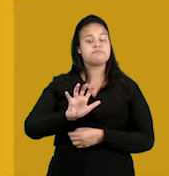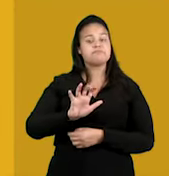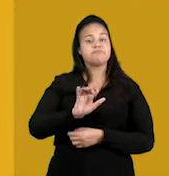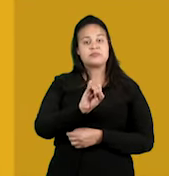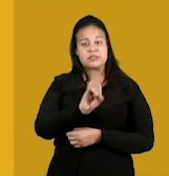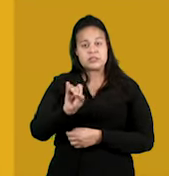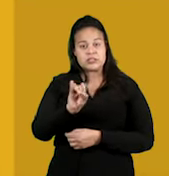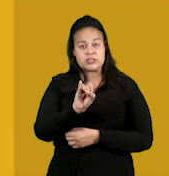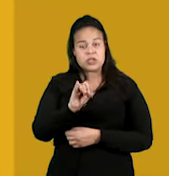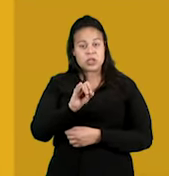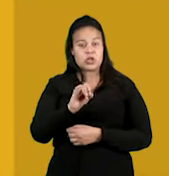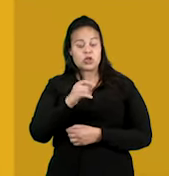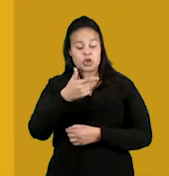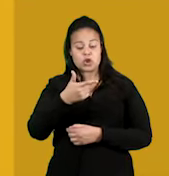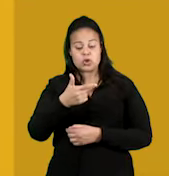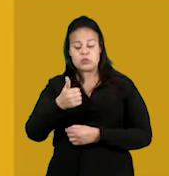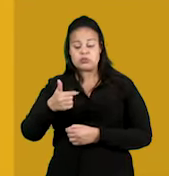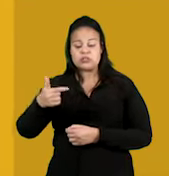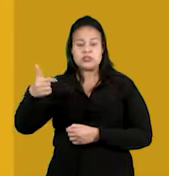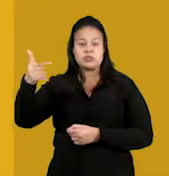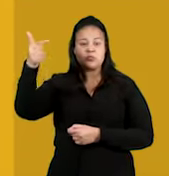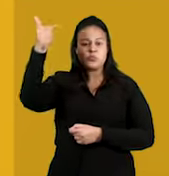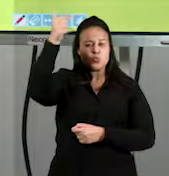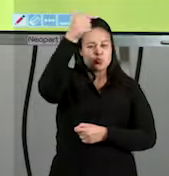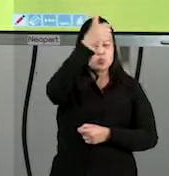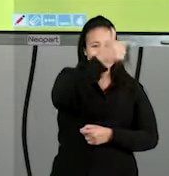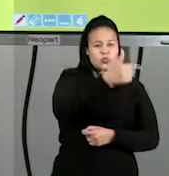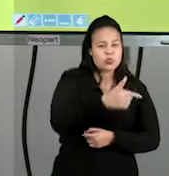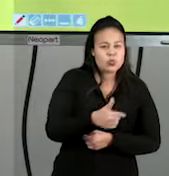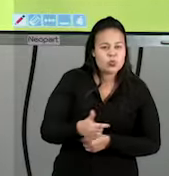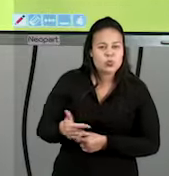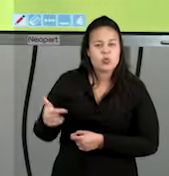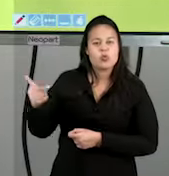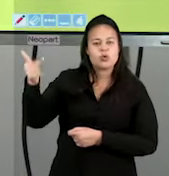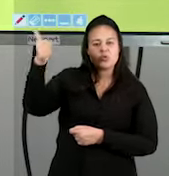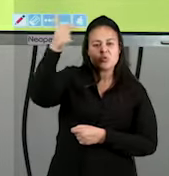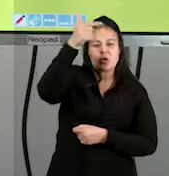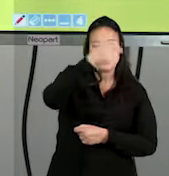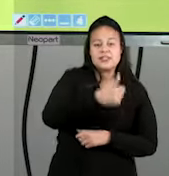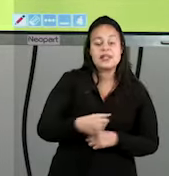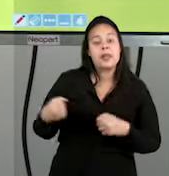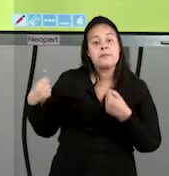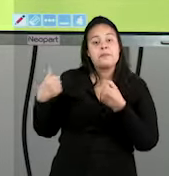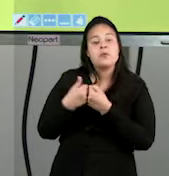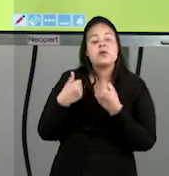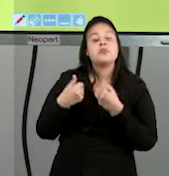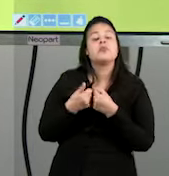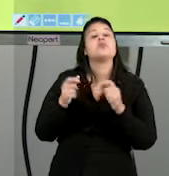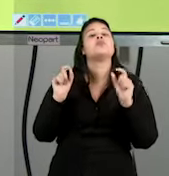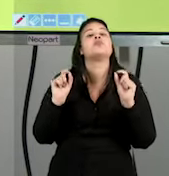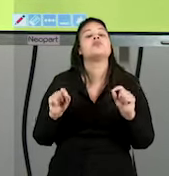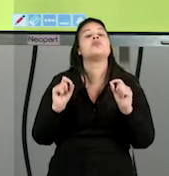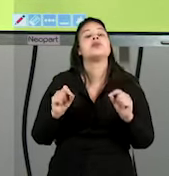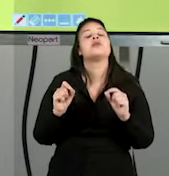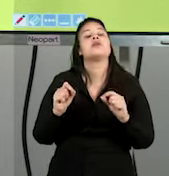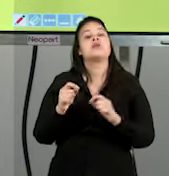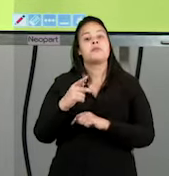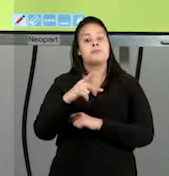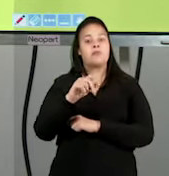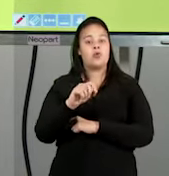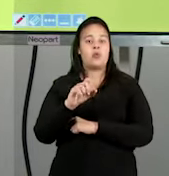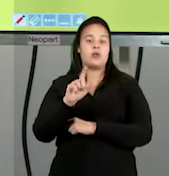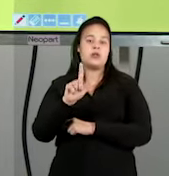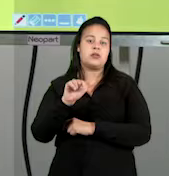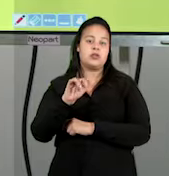caso de 12 lados, né, vai aproximar muito da área do polígono, né,